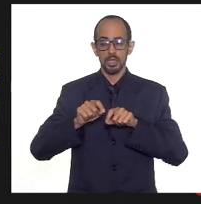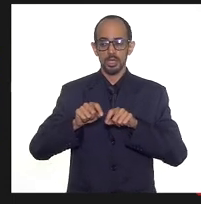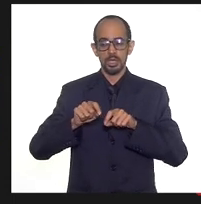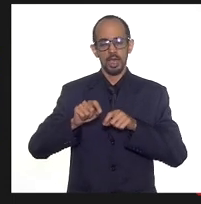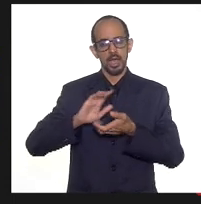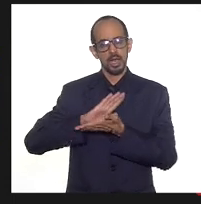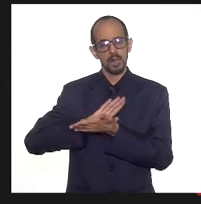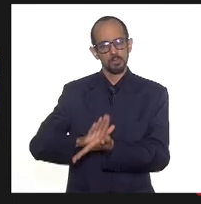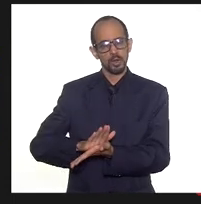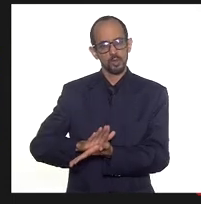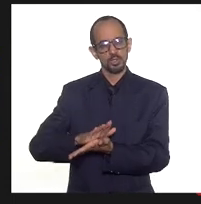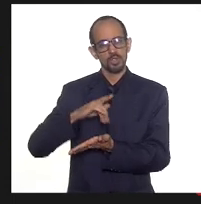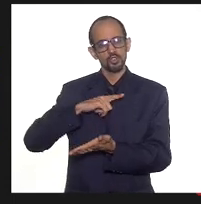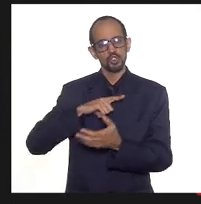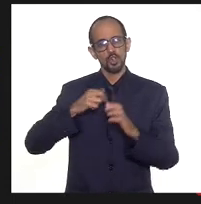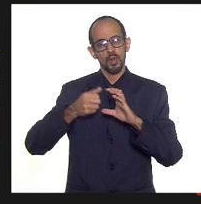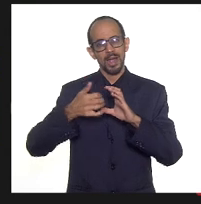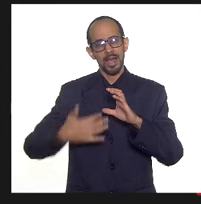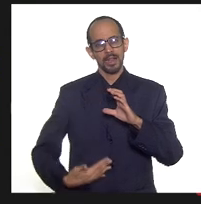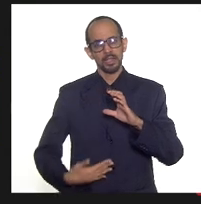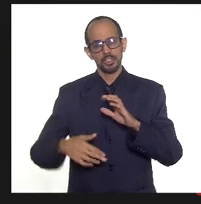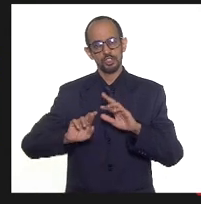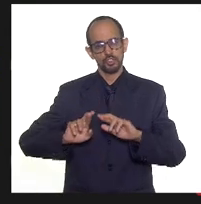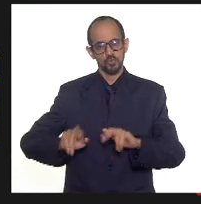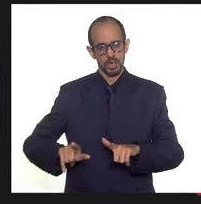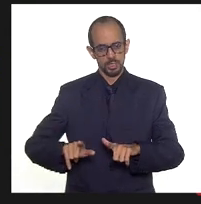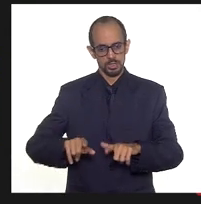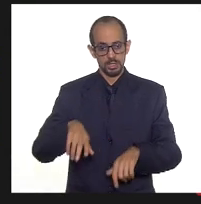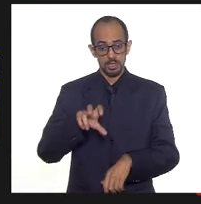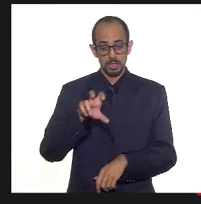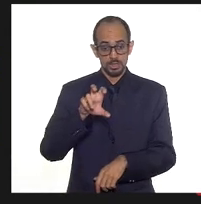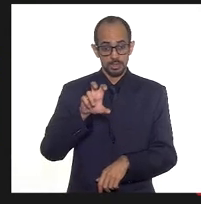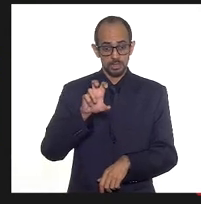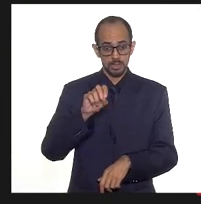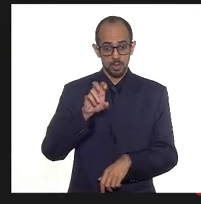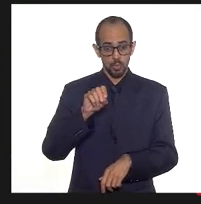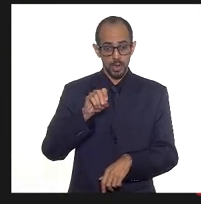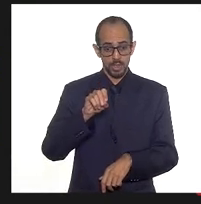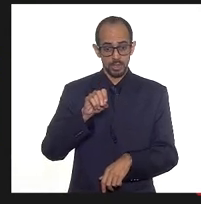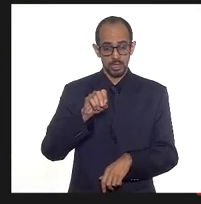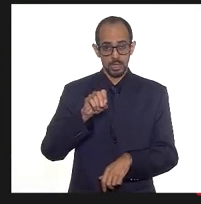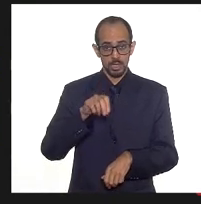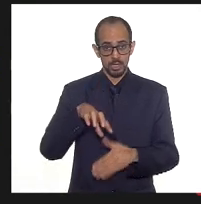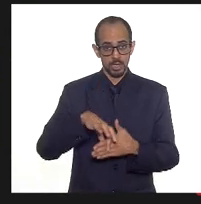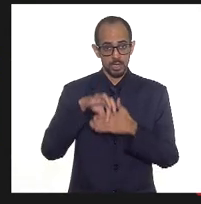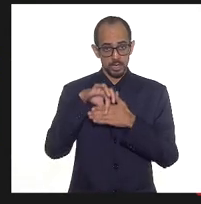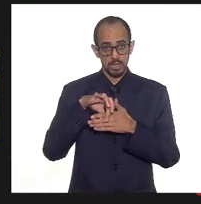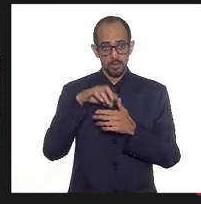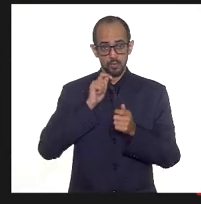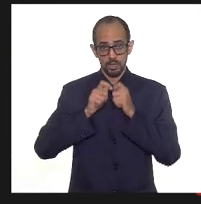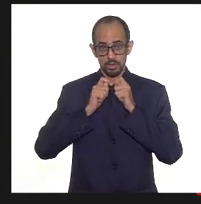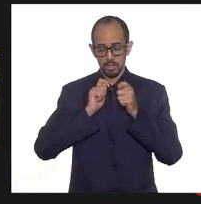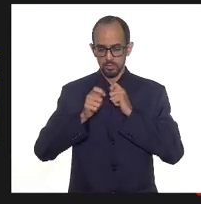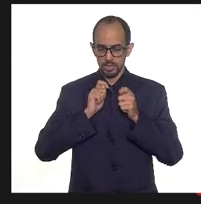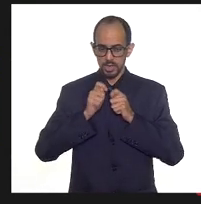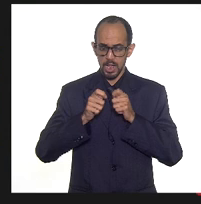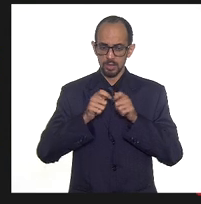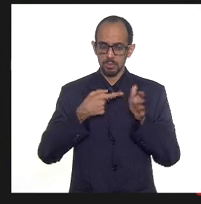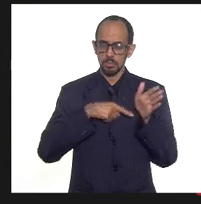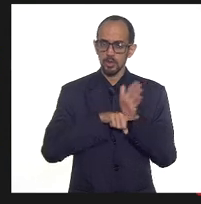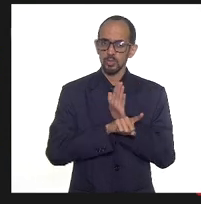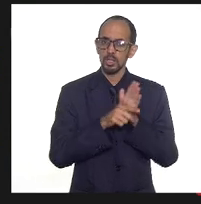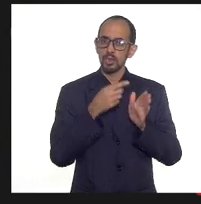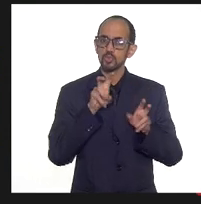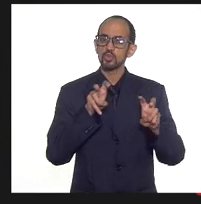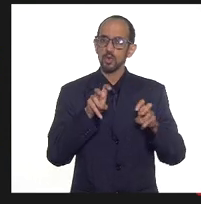outras características. 50 lideranças foram entrevistadas, então, sobre a sua vivência da